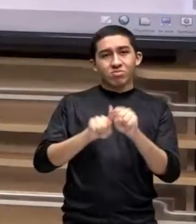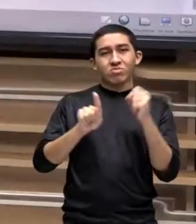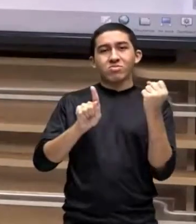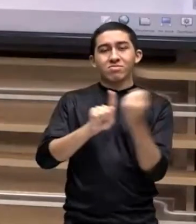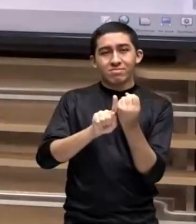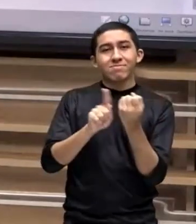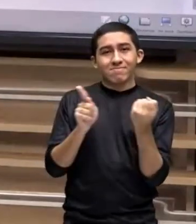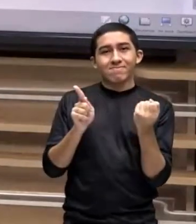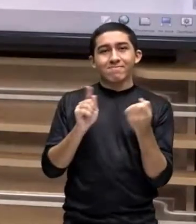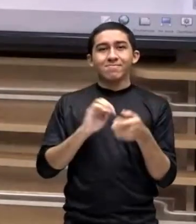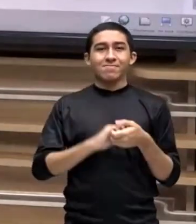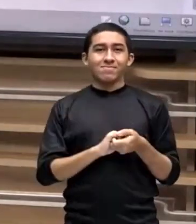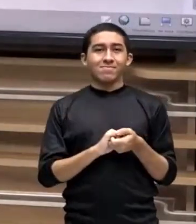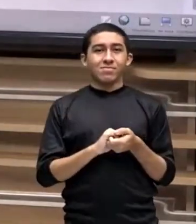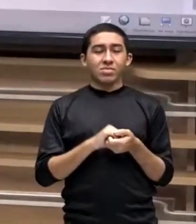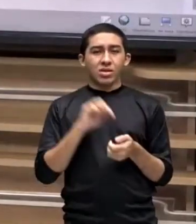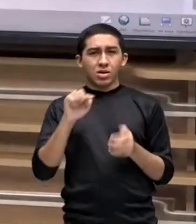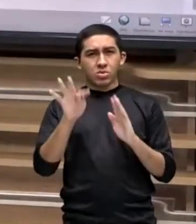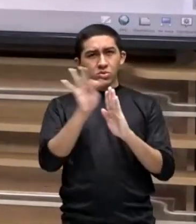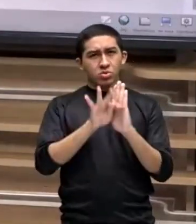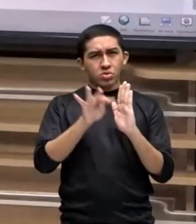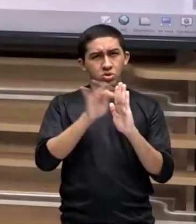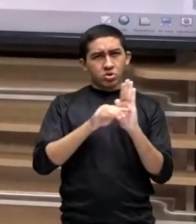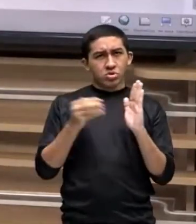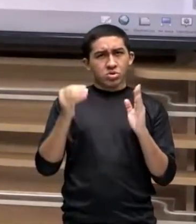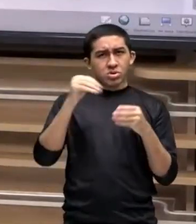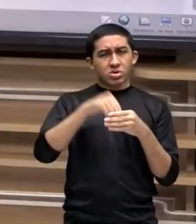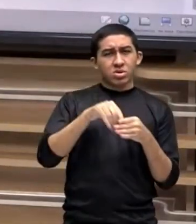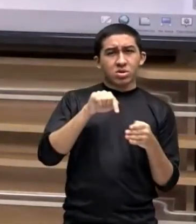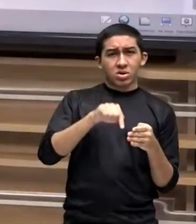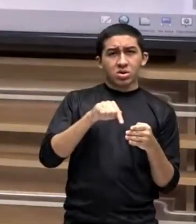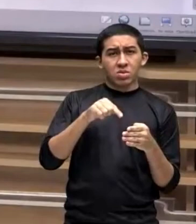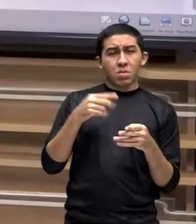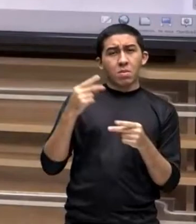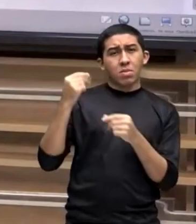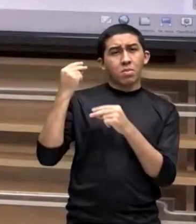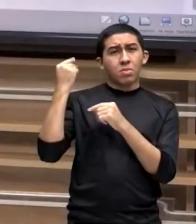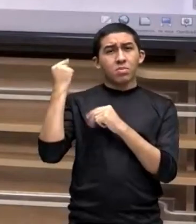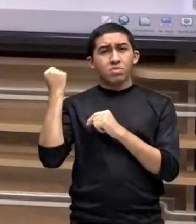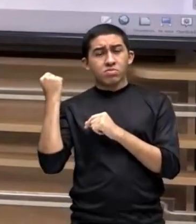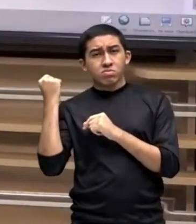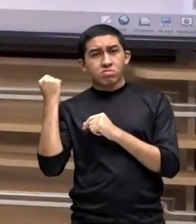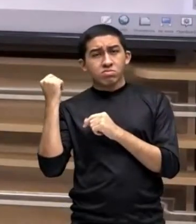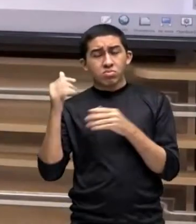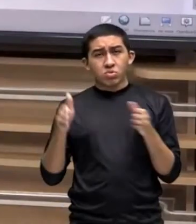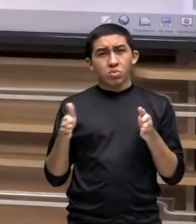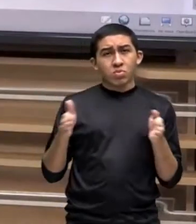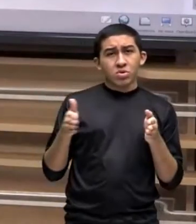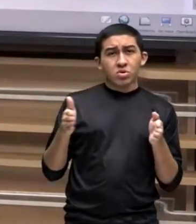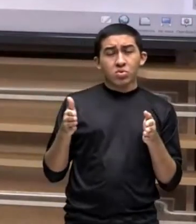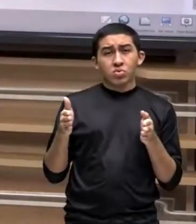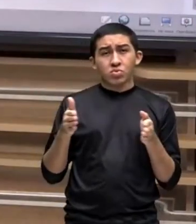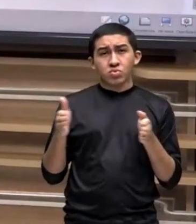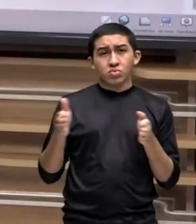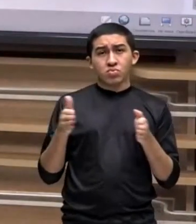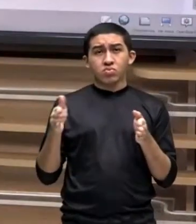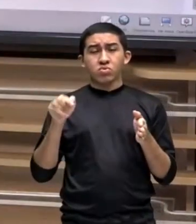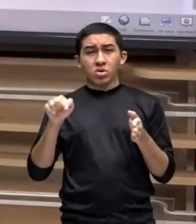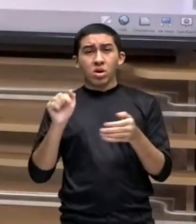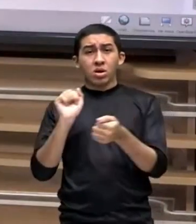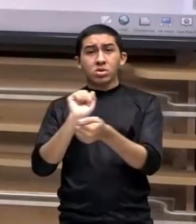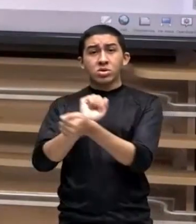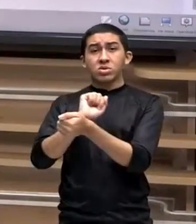Aqui, esse texto, a gente vai observar que ele foi produzido numa época em que o processo de escravidão,